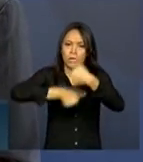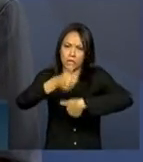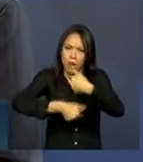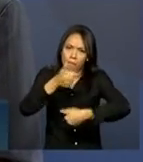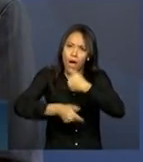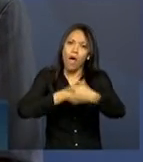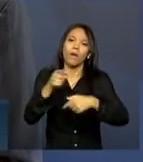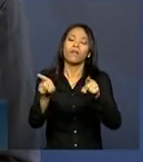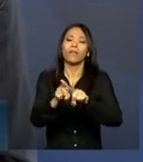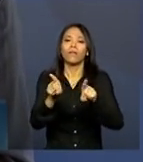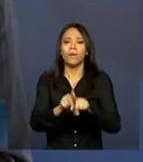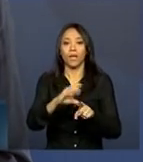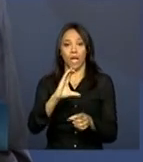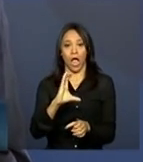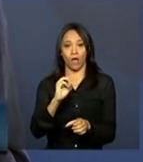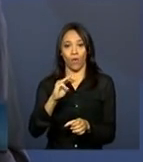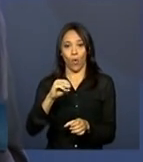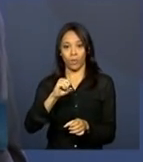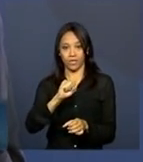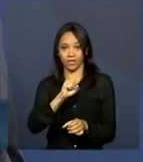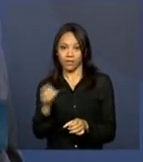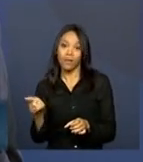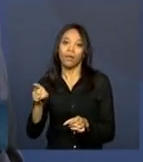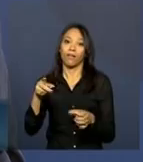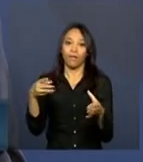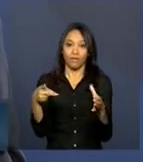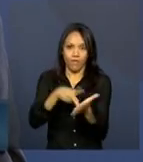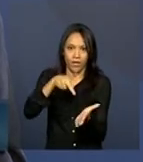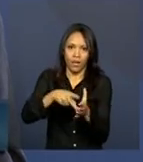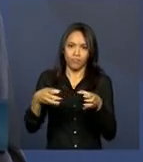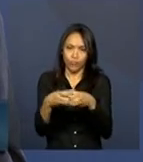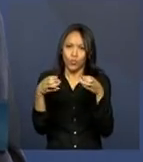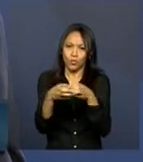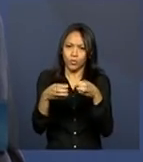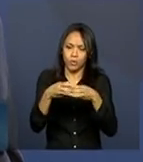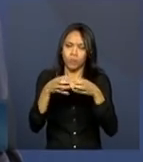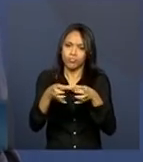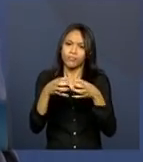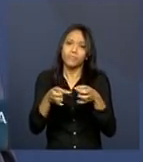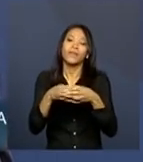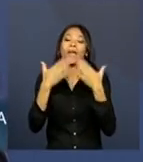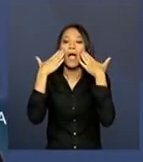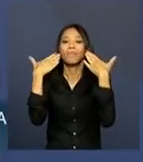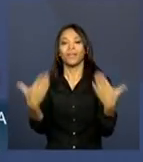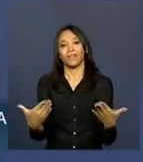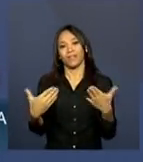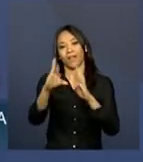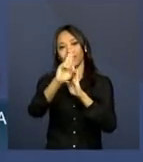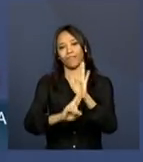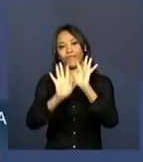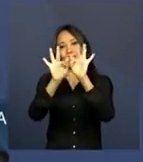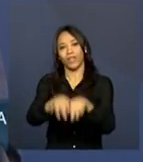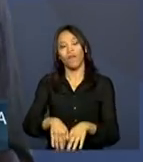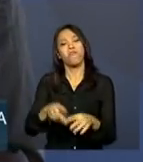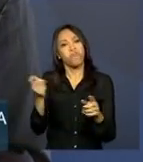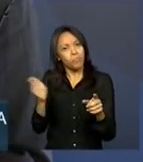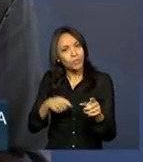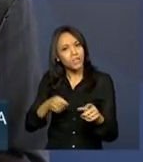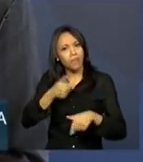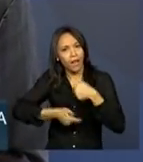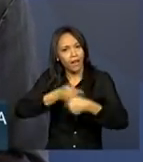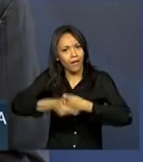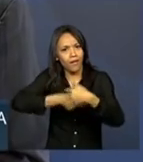comissão nacional da verdade quer registrar que este trabalho e o seu resultado final foram possíveis graças